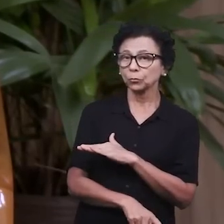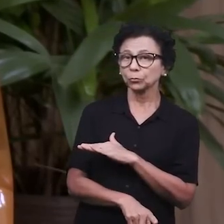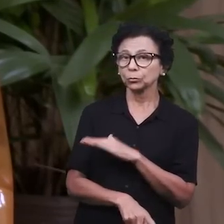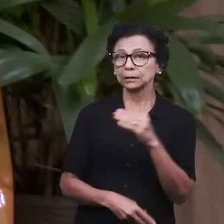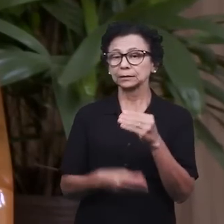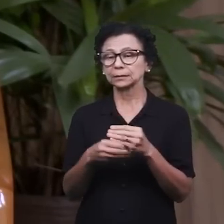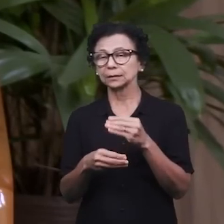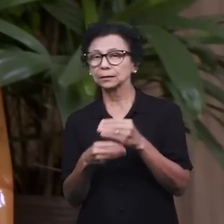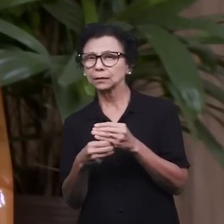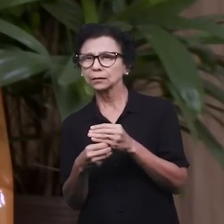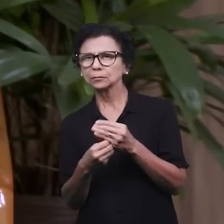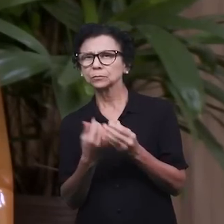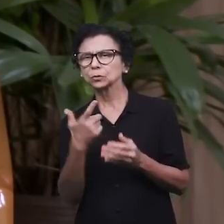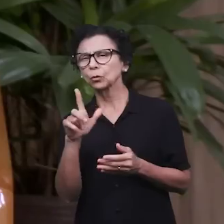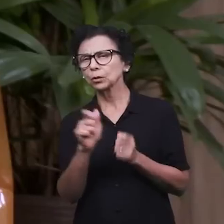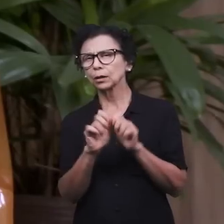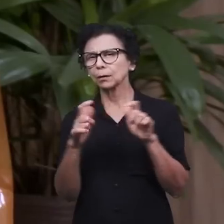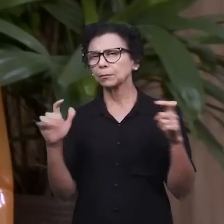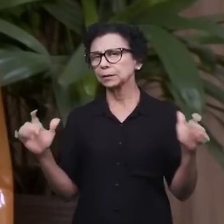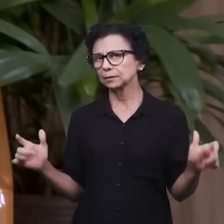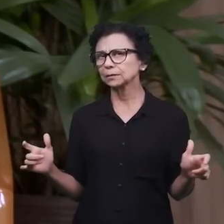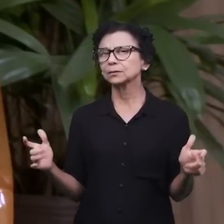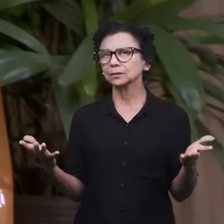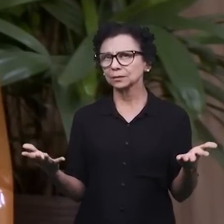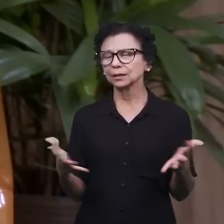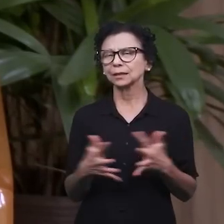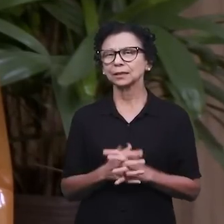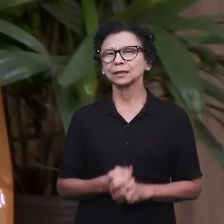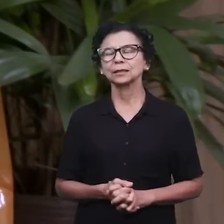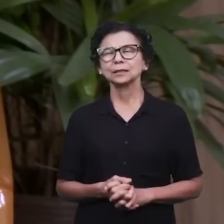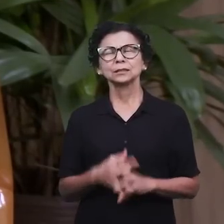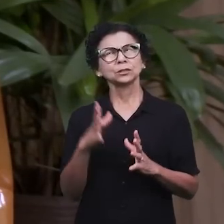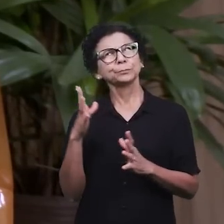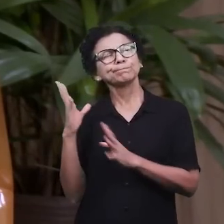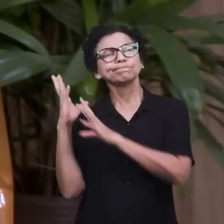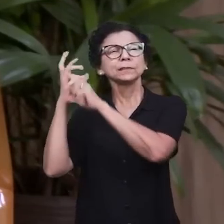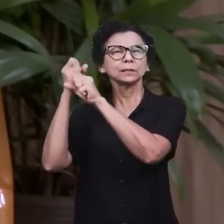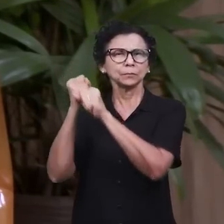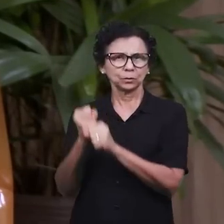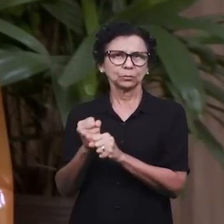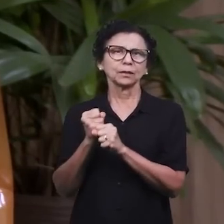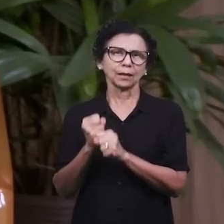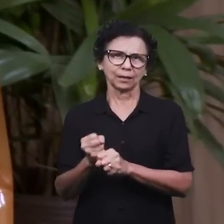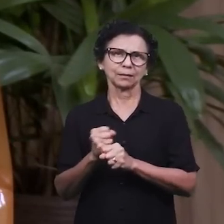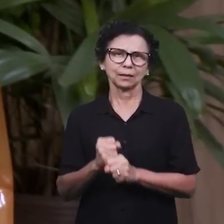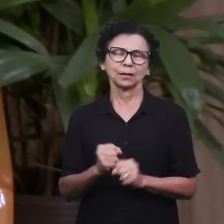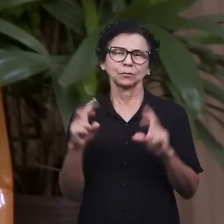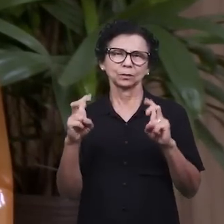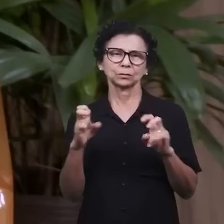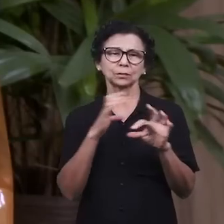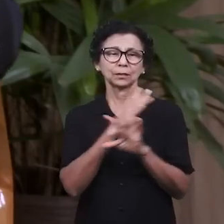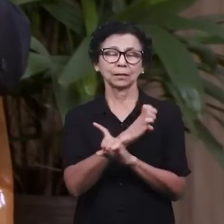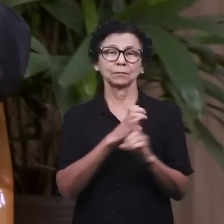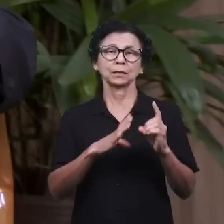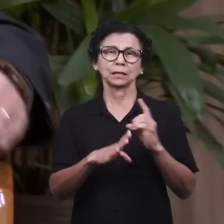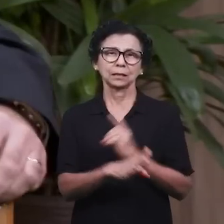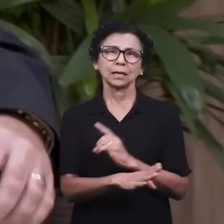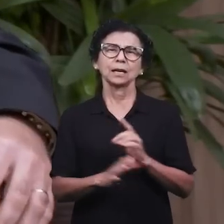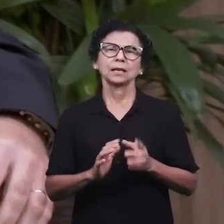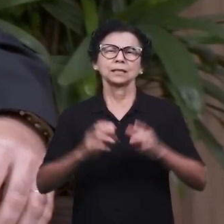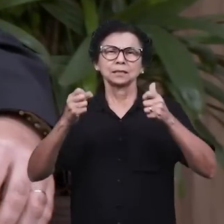Deus, e um programa que está vinculado ao que é trazido na Escola Bíblica Dominical. Nós aprofundamos alguns